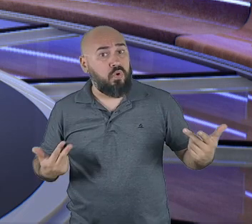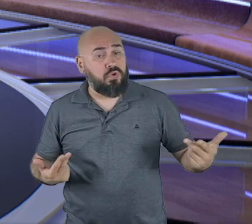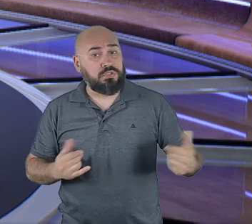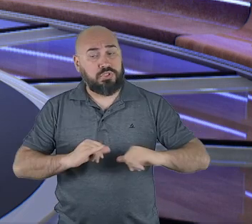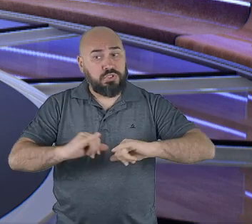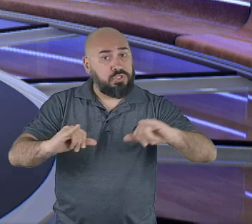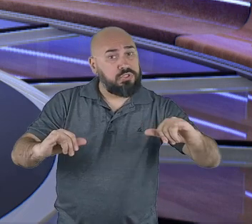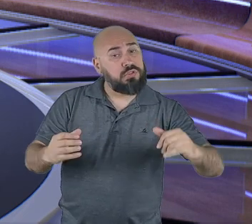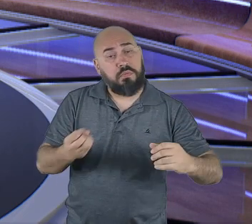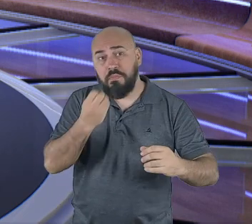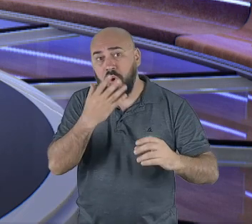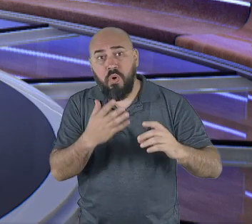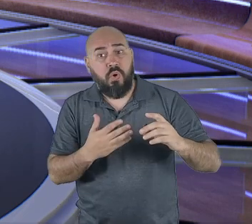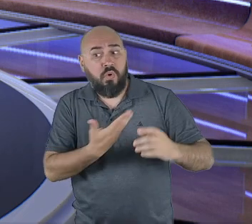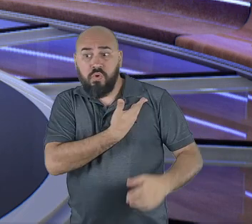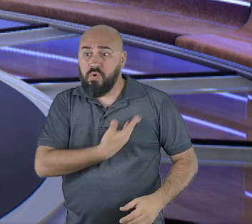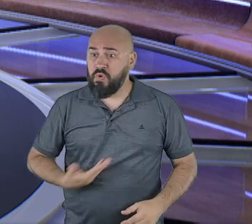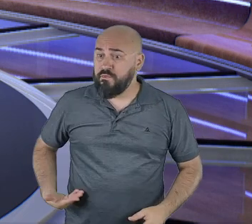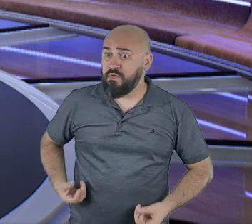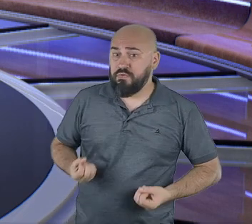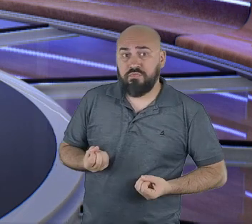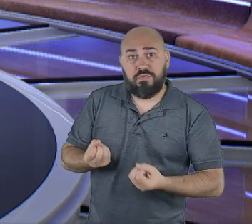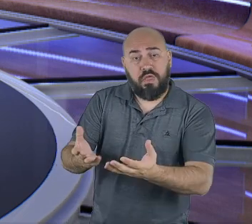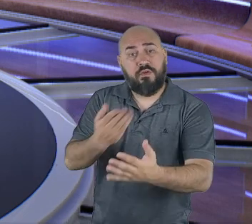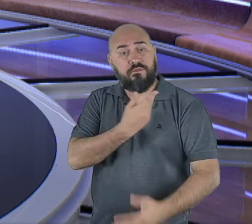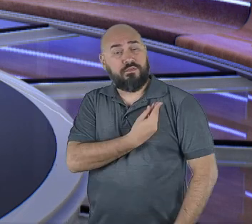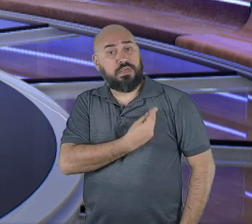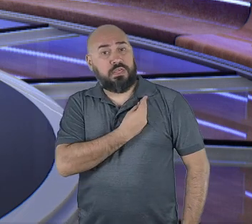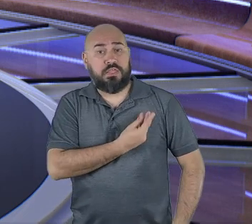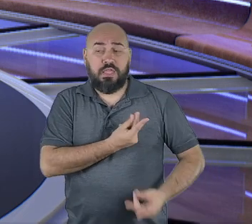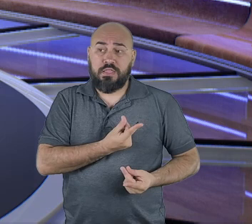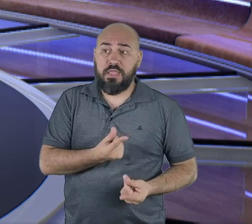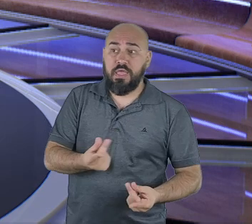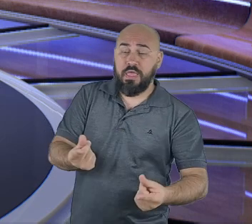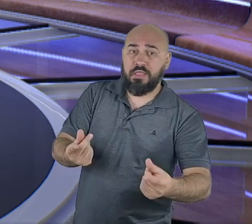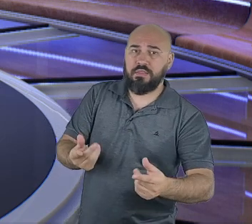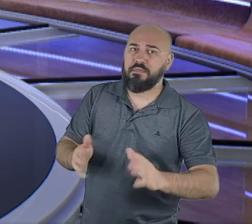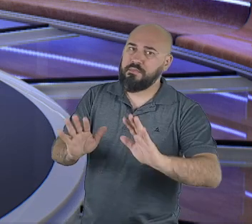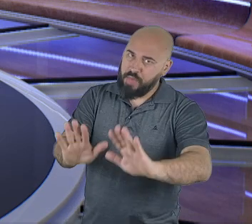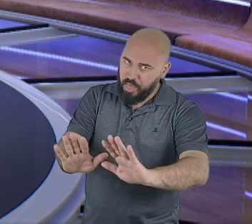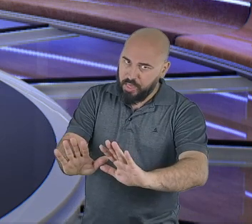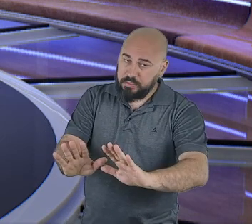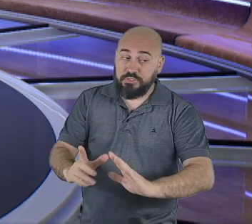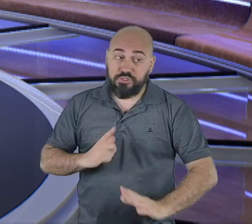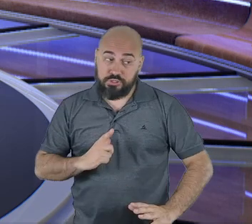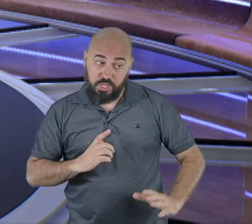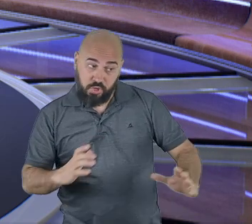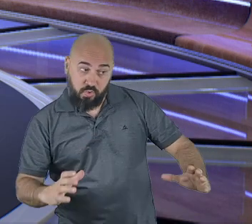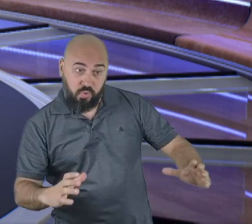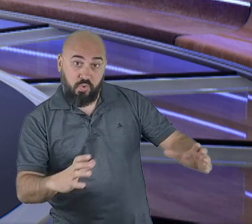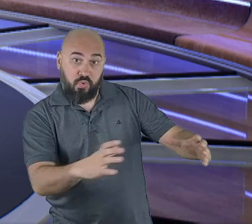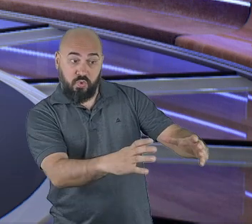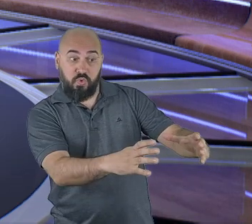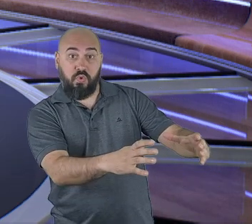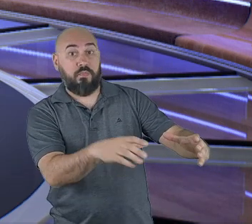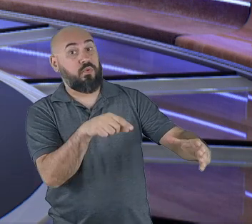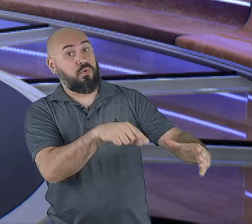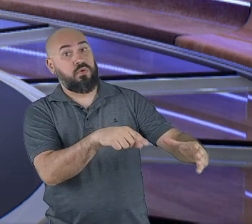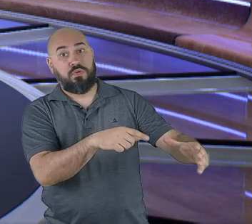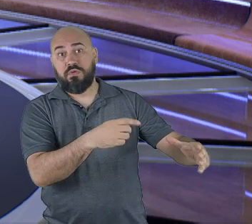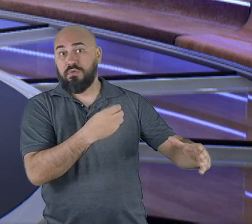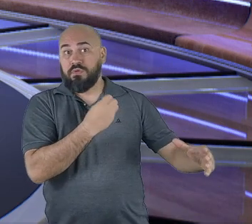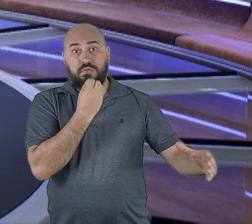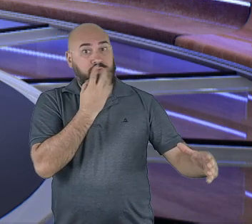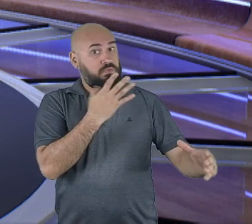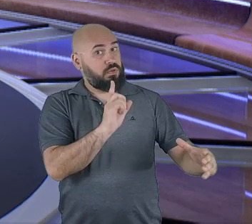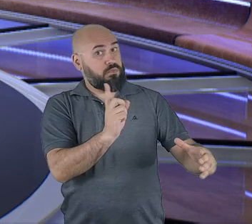de Deus, porque estes terão a vida eterna. Mas, por outro lado, não é uma boa